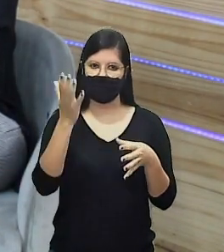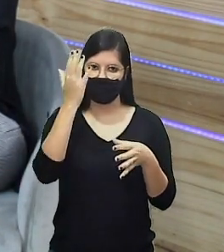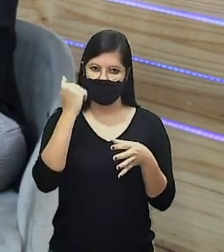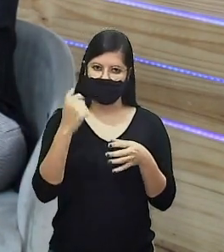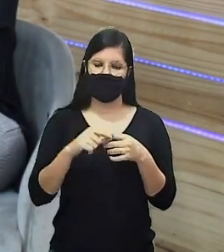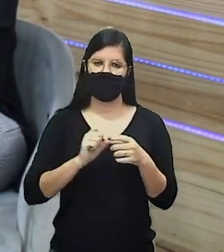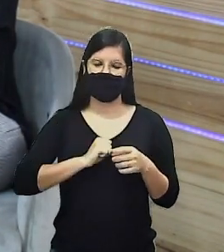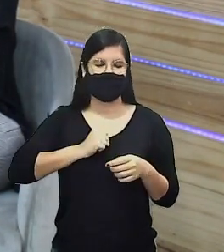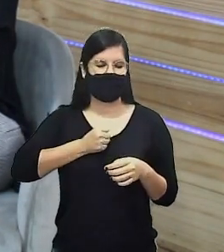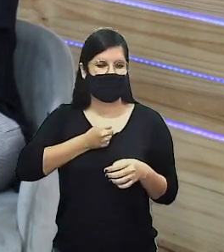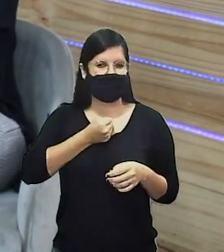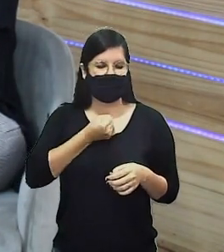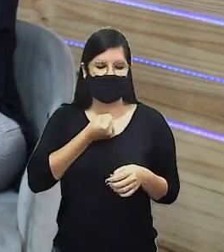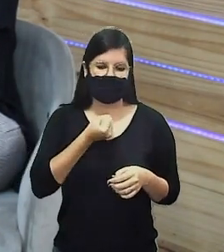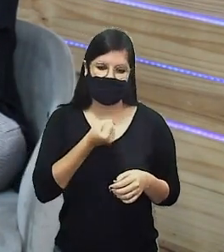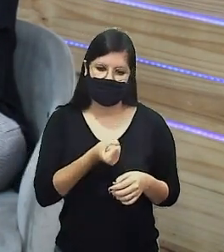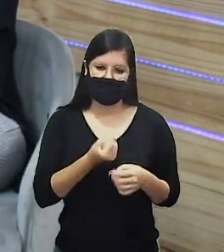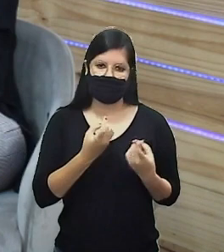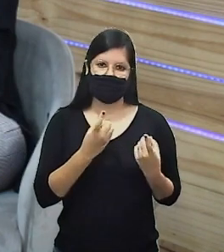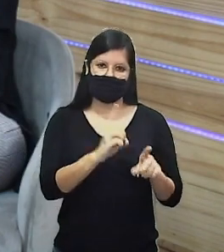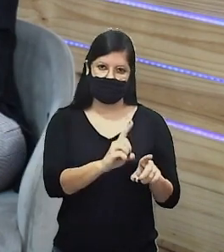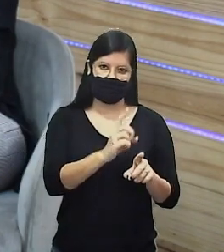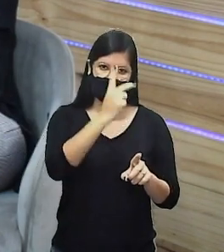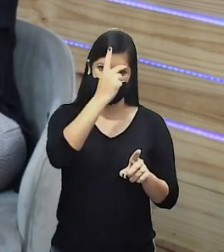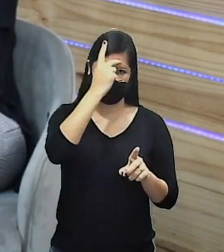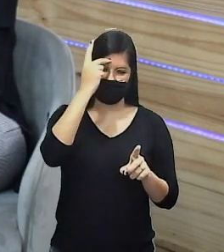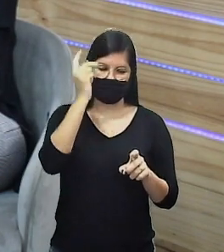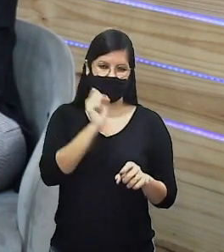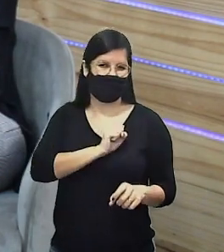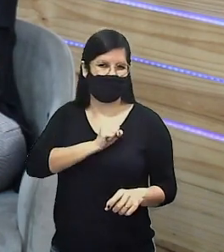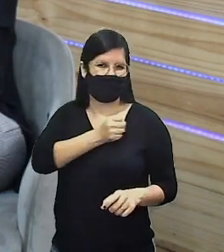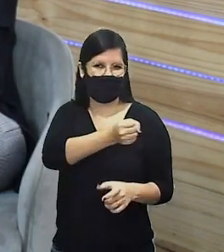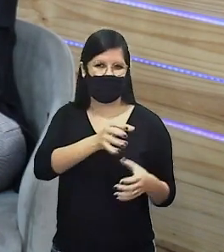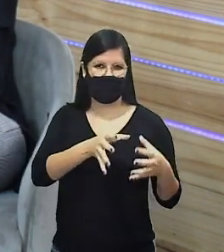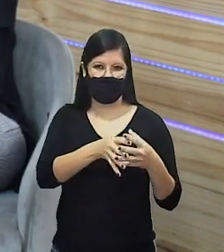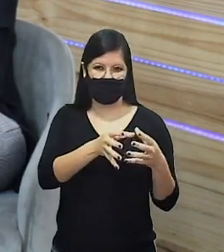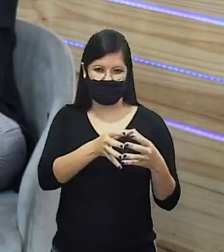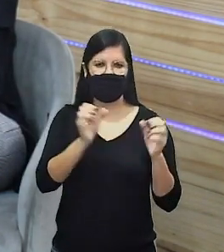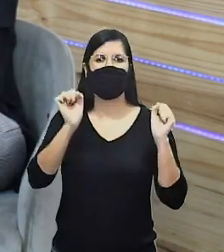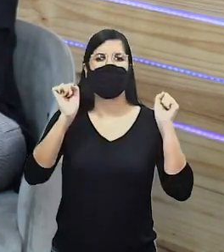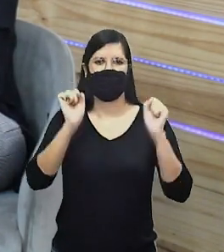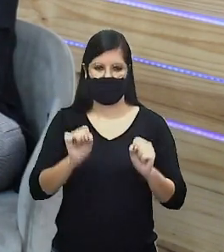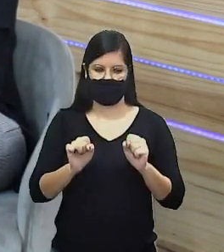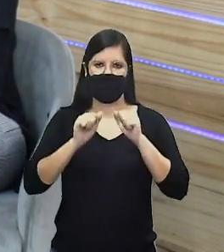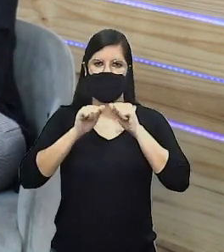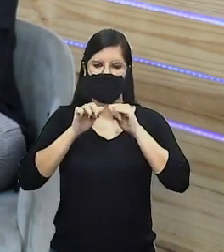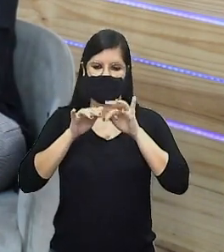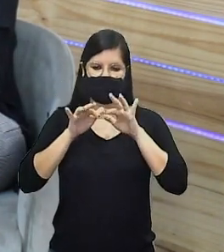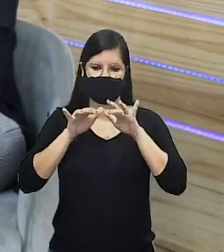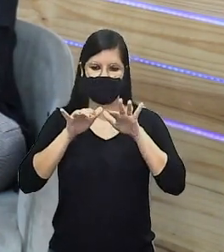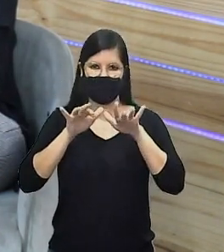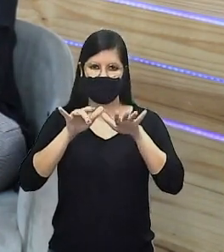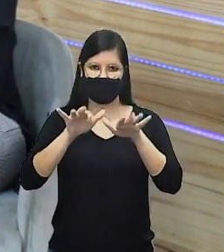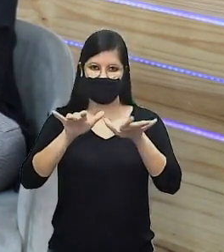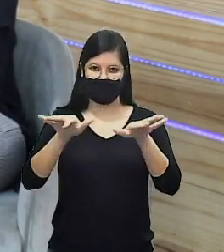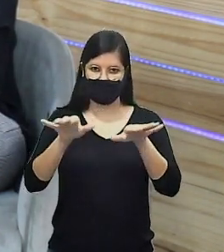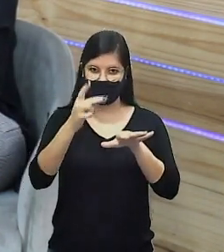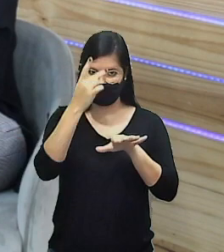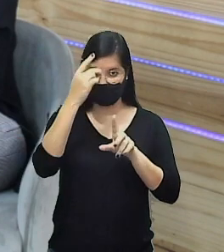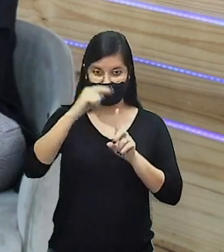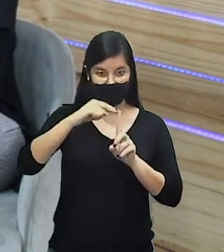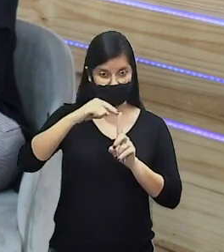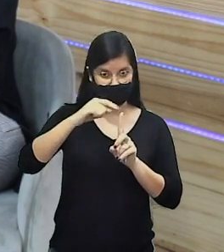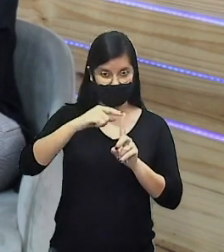que esse ódio contra uma pessoa, contra um grupo de pessoas, ele pode se manifestar num efeito manada, né? Então, uma pessoa que tem